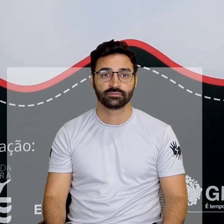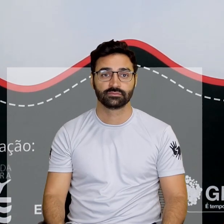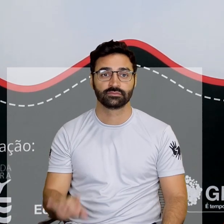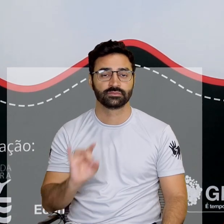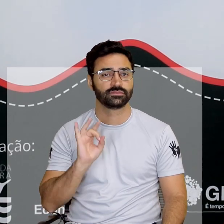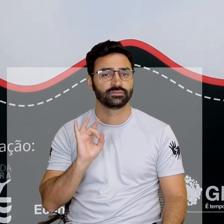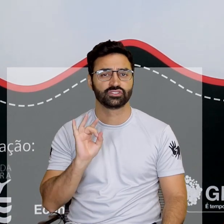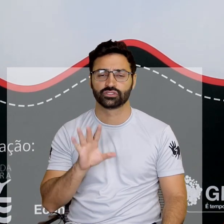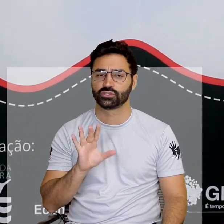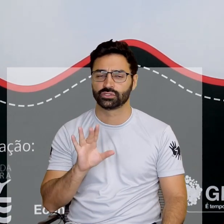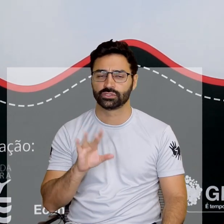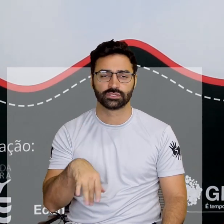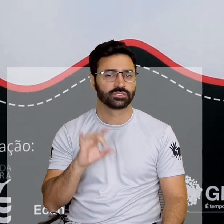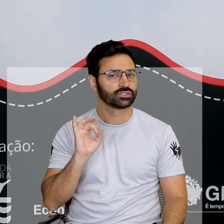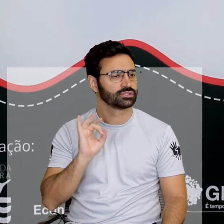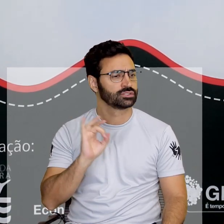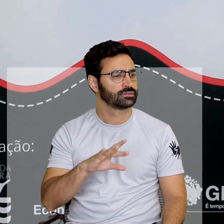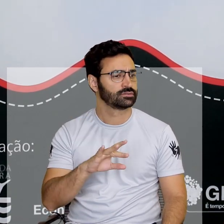Só.